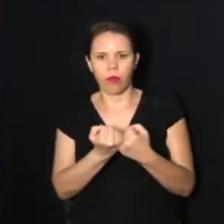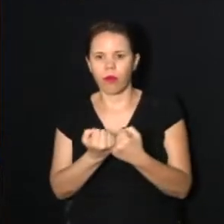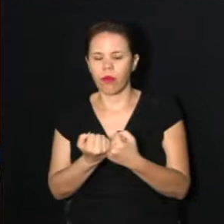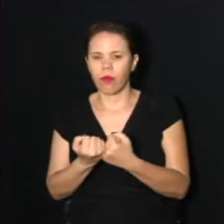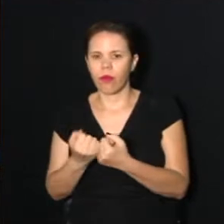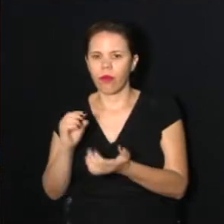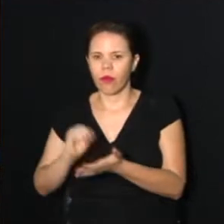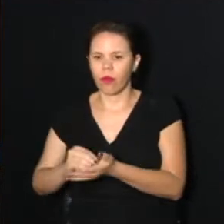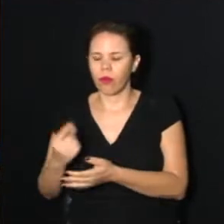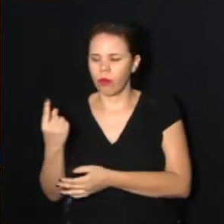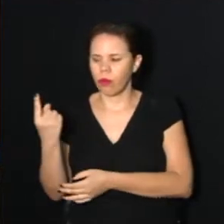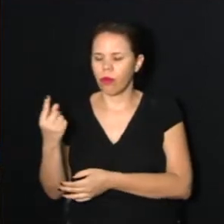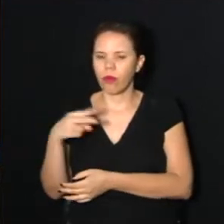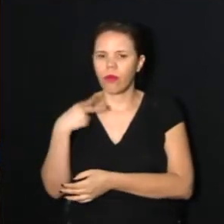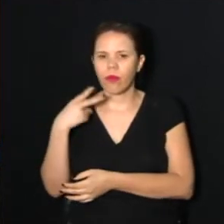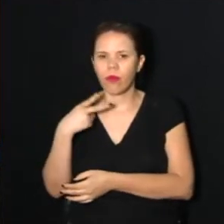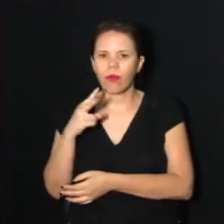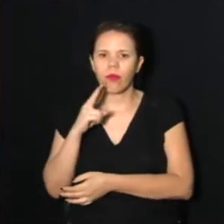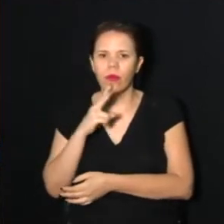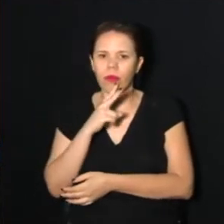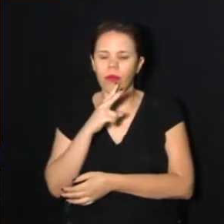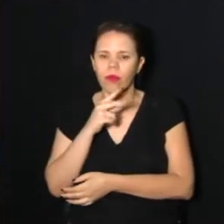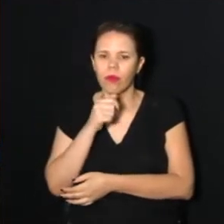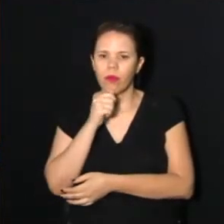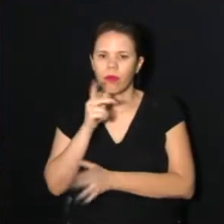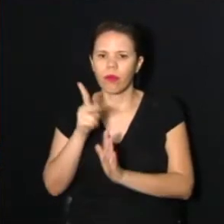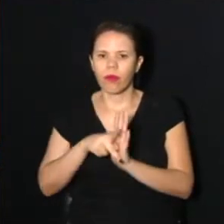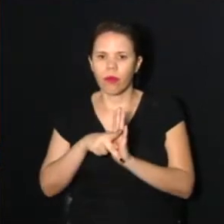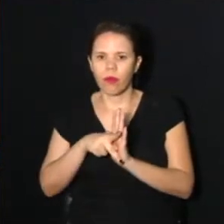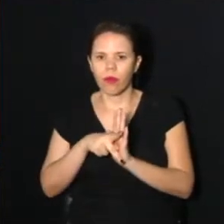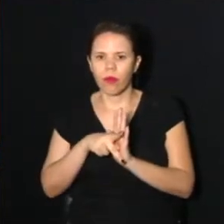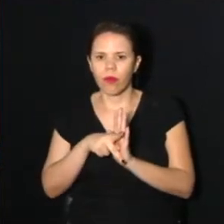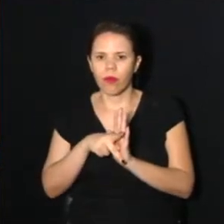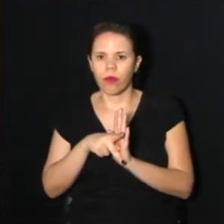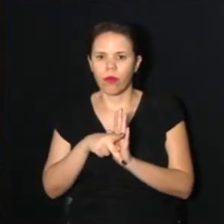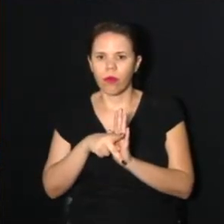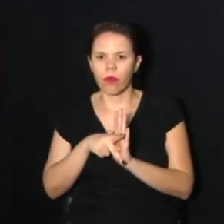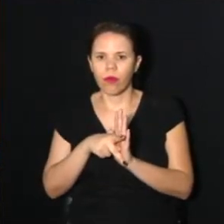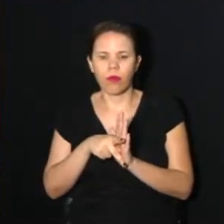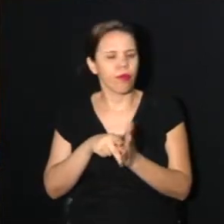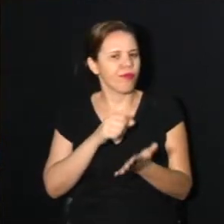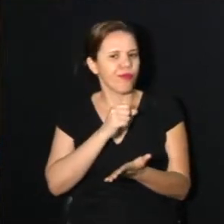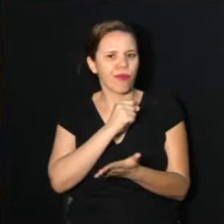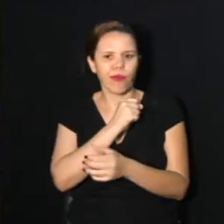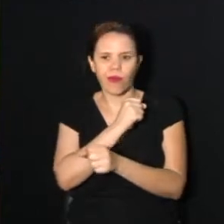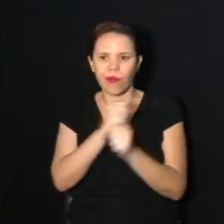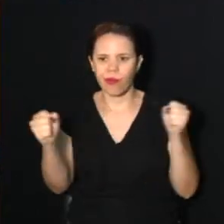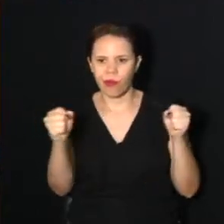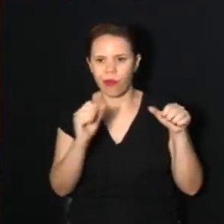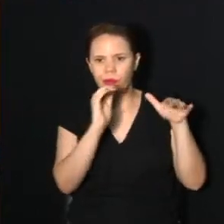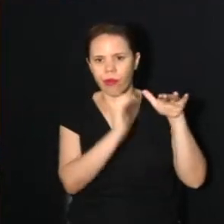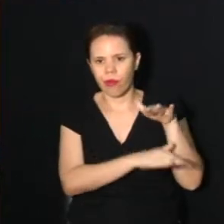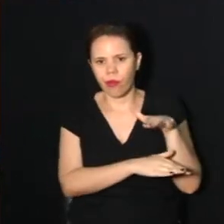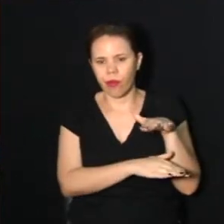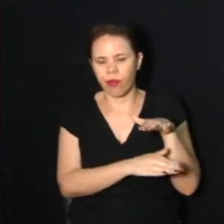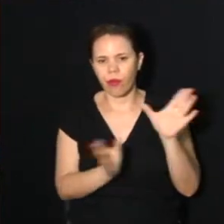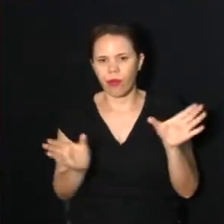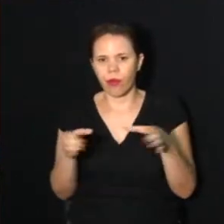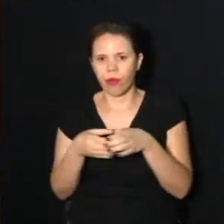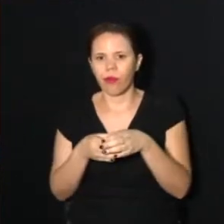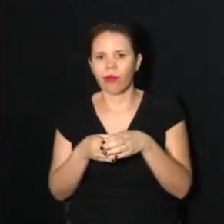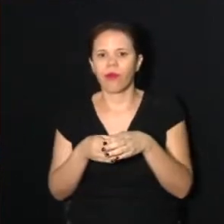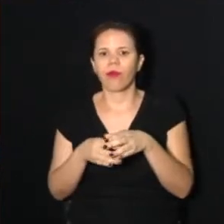abstenção do vereador Vinícius Grati, o projeto está reprovado, está arquivado pela Comissão de Constituição e